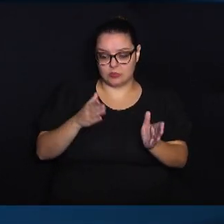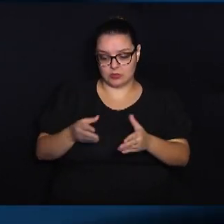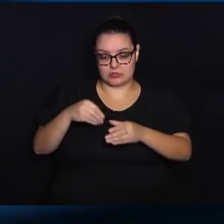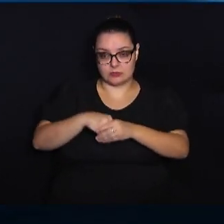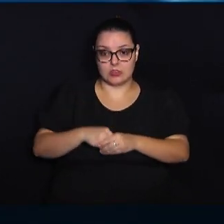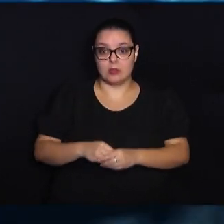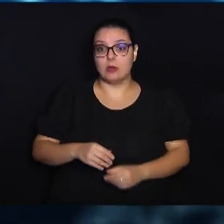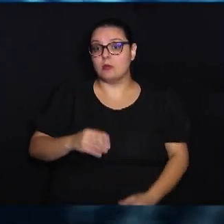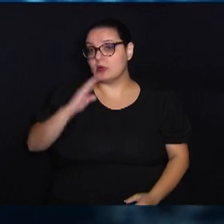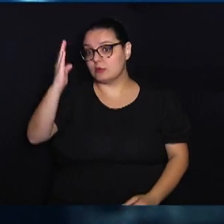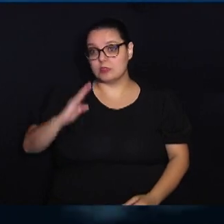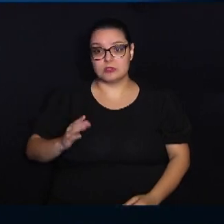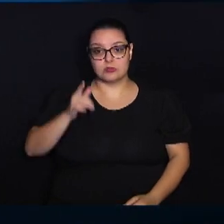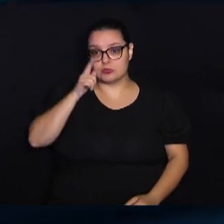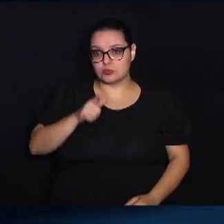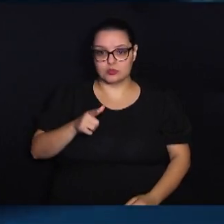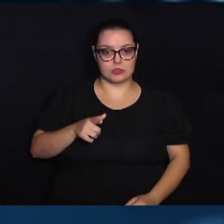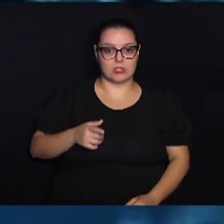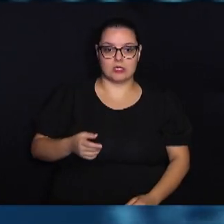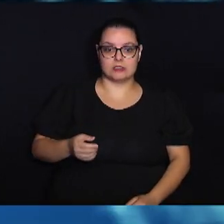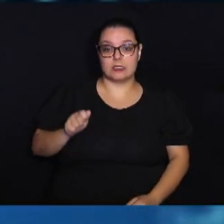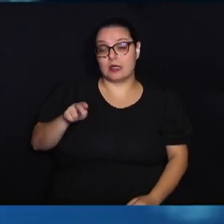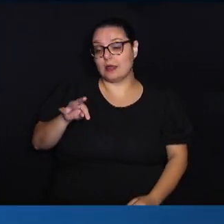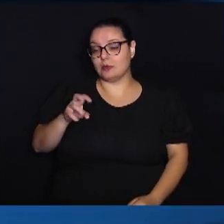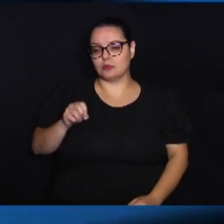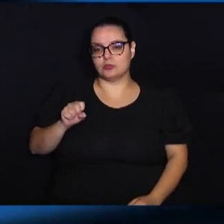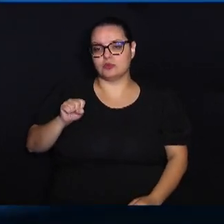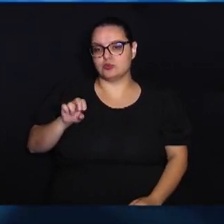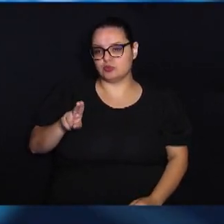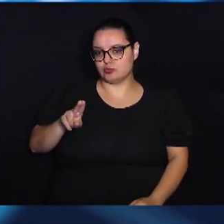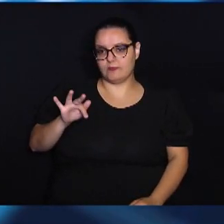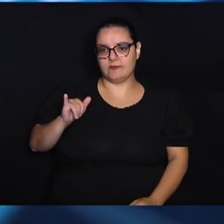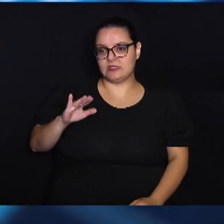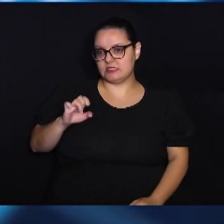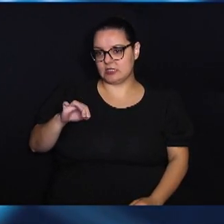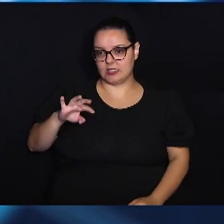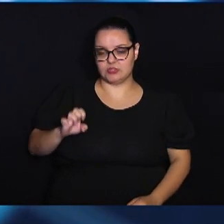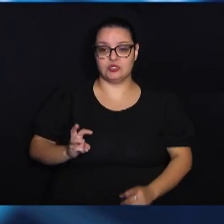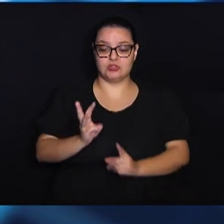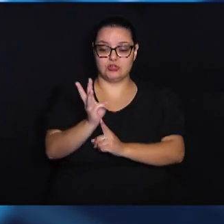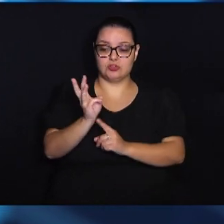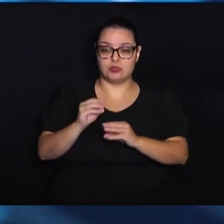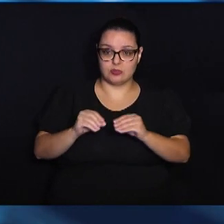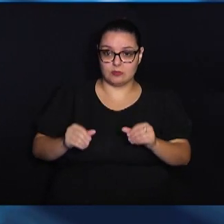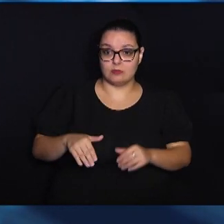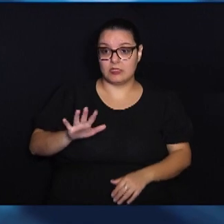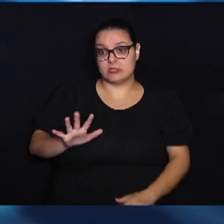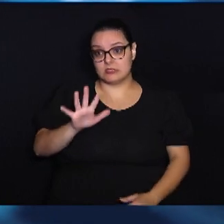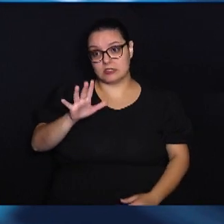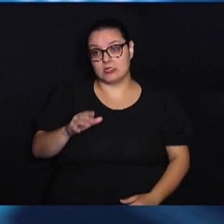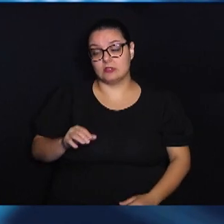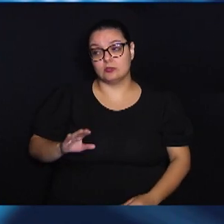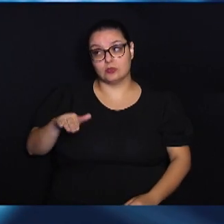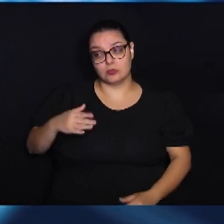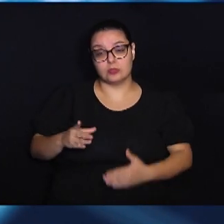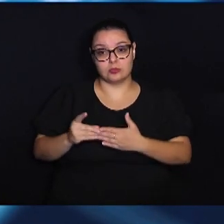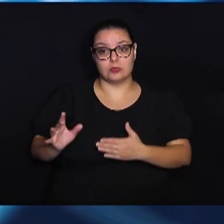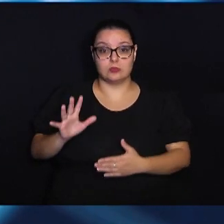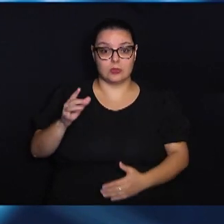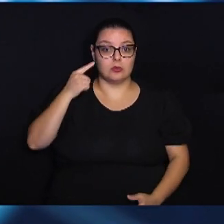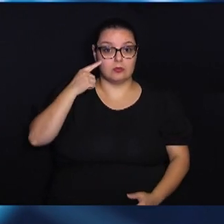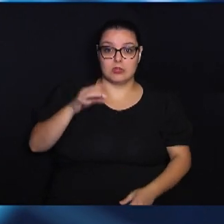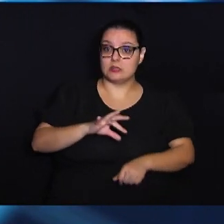só comer alimentos, é que tipo de alimento a gente está comendo. E alimentação saudável significa, né, uma